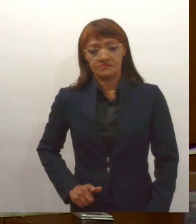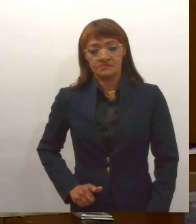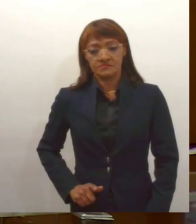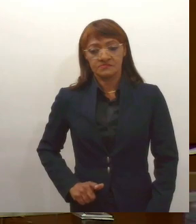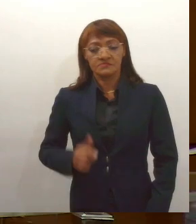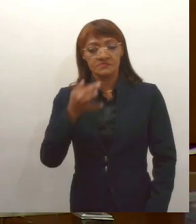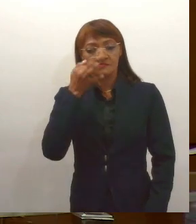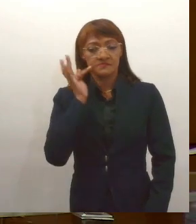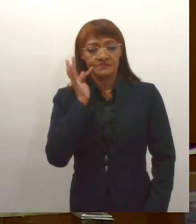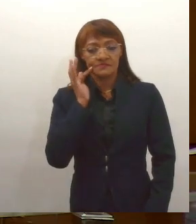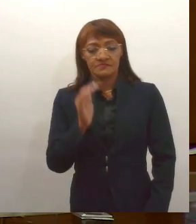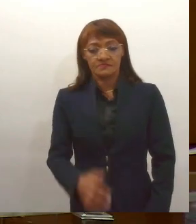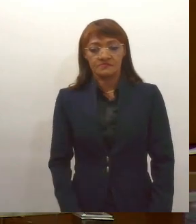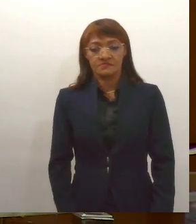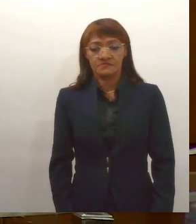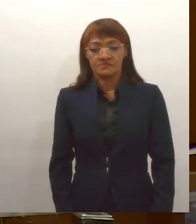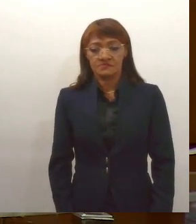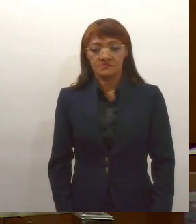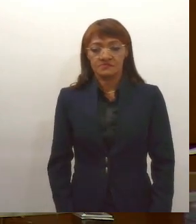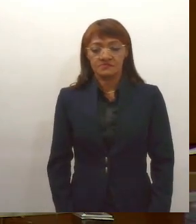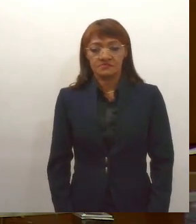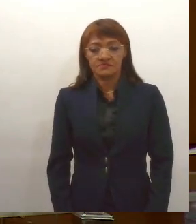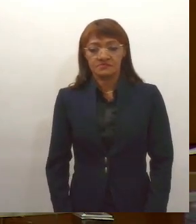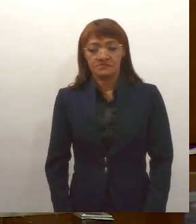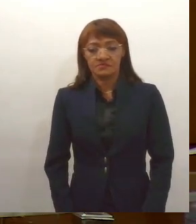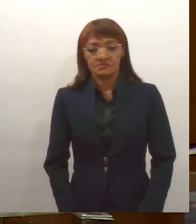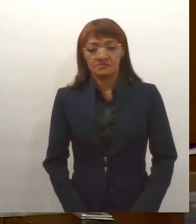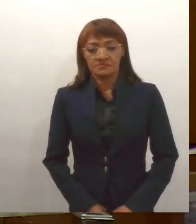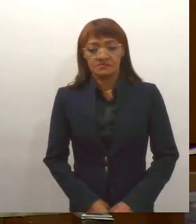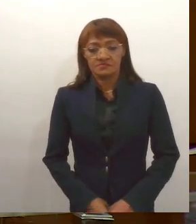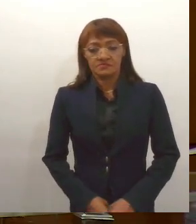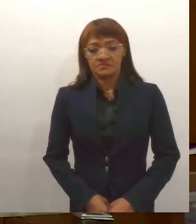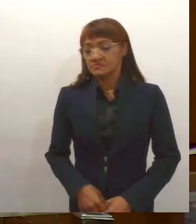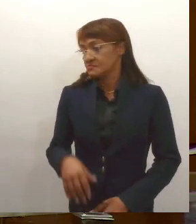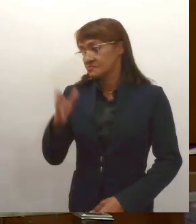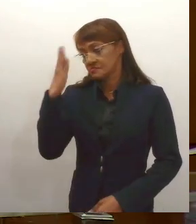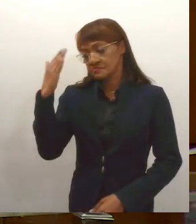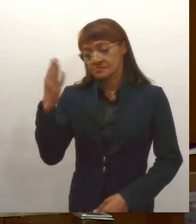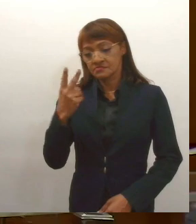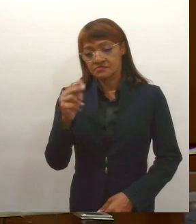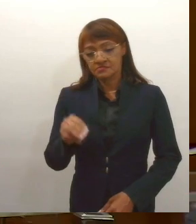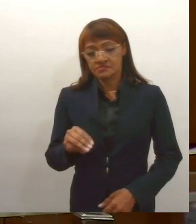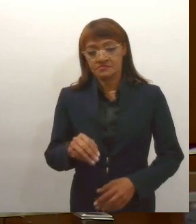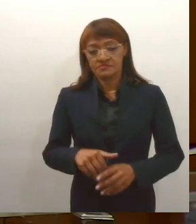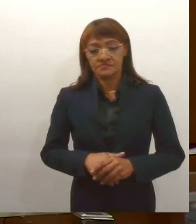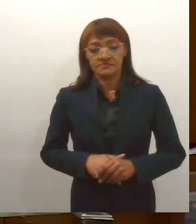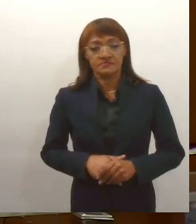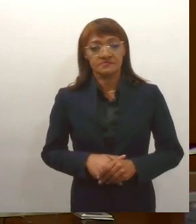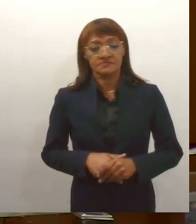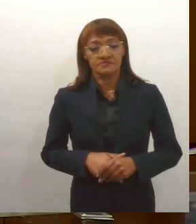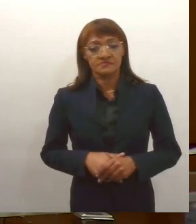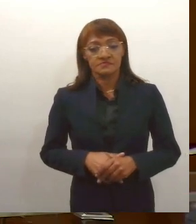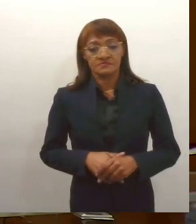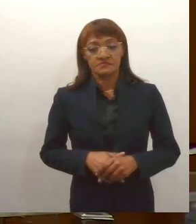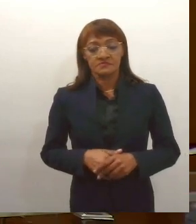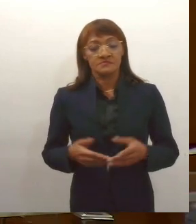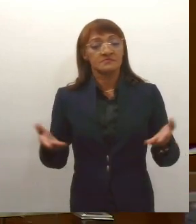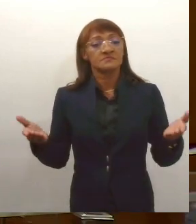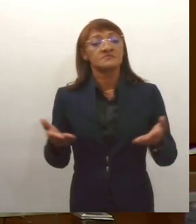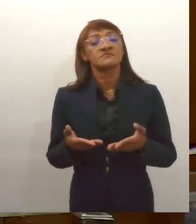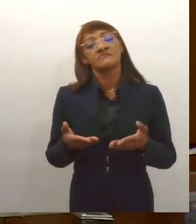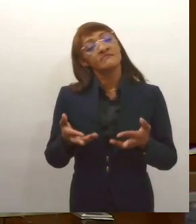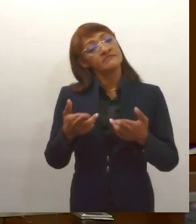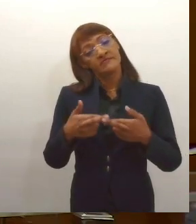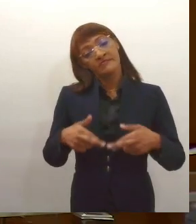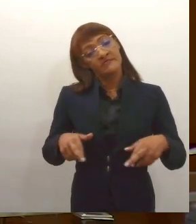minutos Deputado obrigado senhor presidente para amenizar a crise